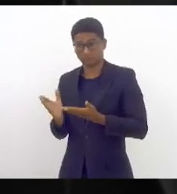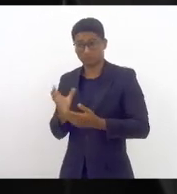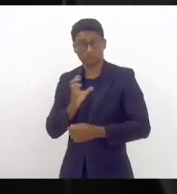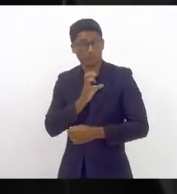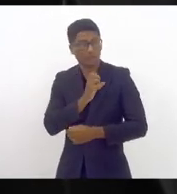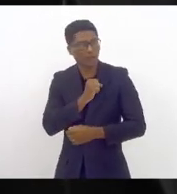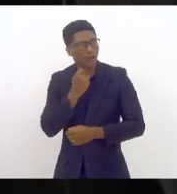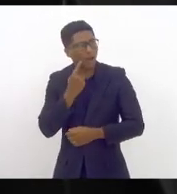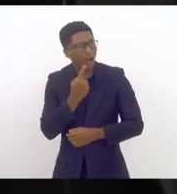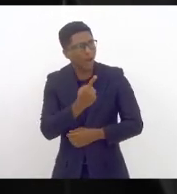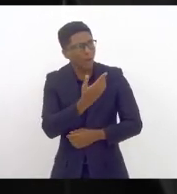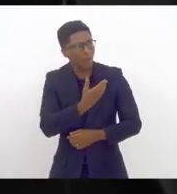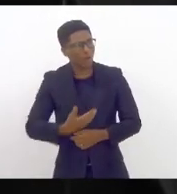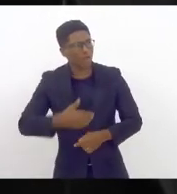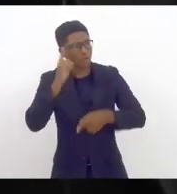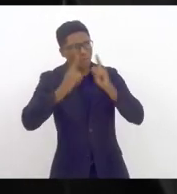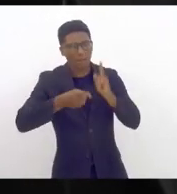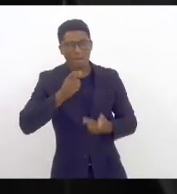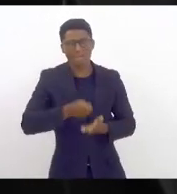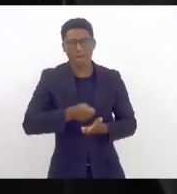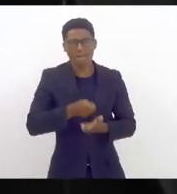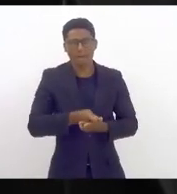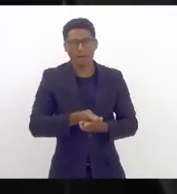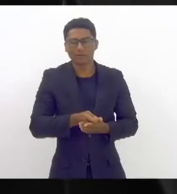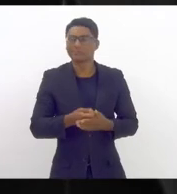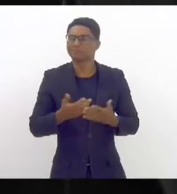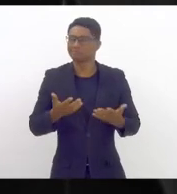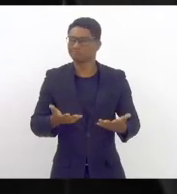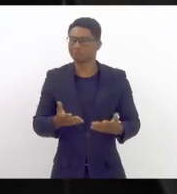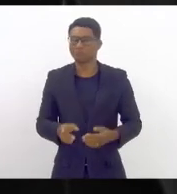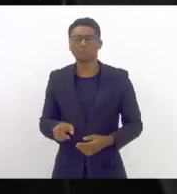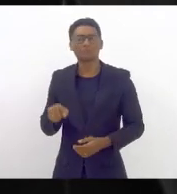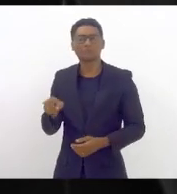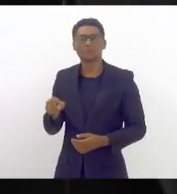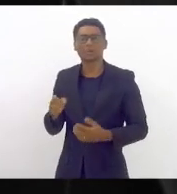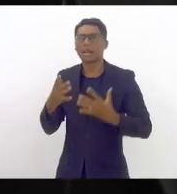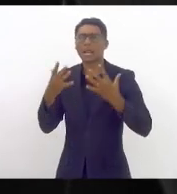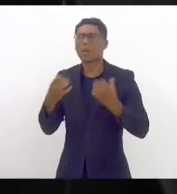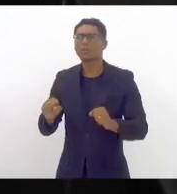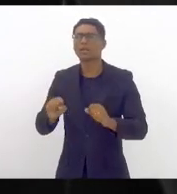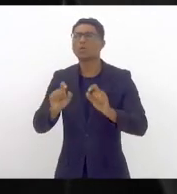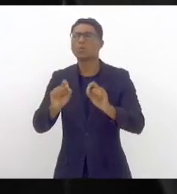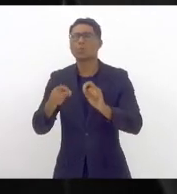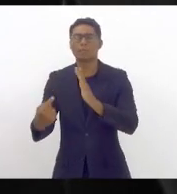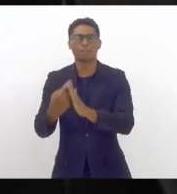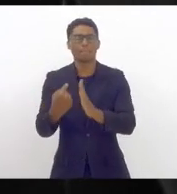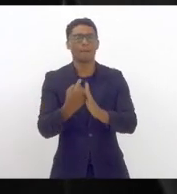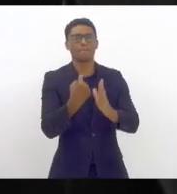o regime ditatorial não aceita ser questionado